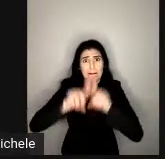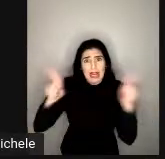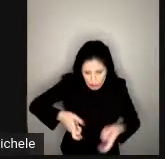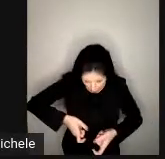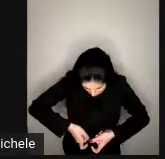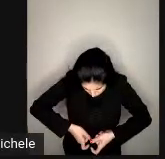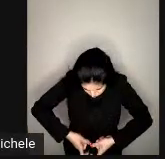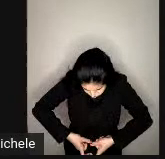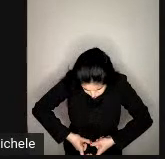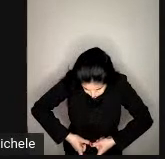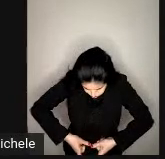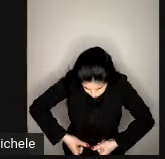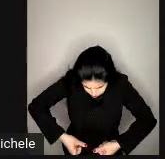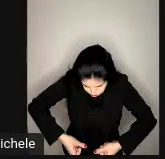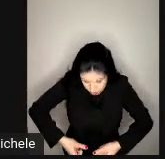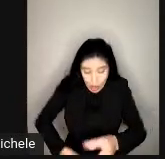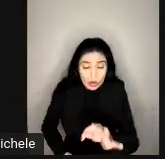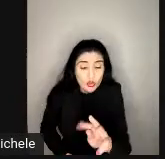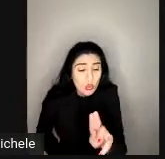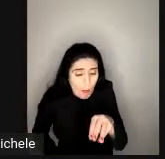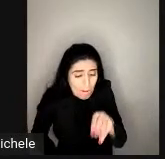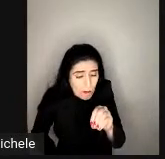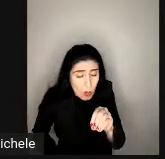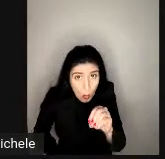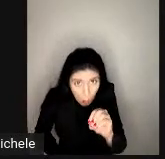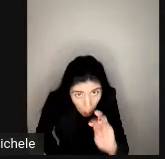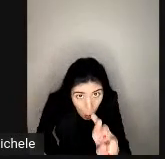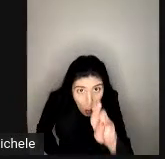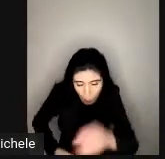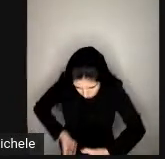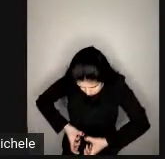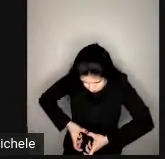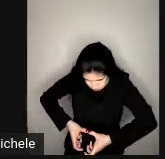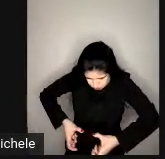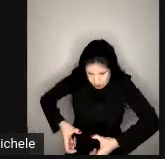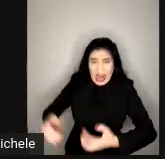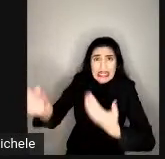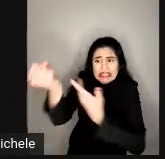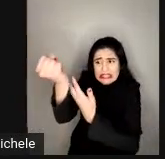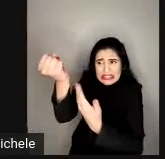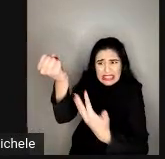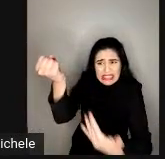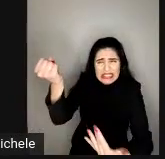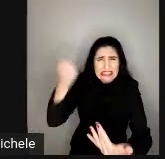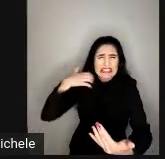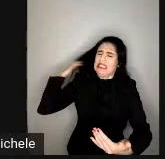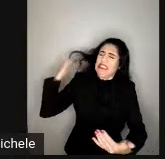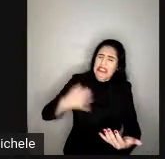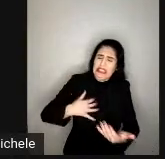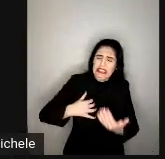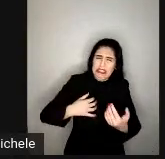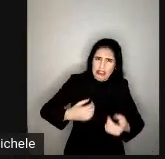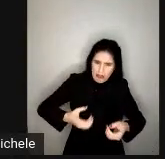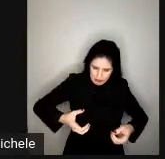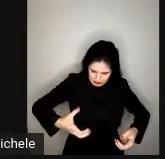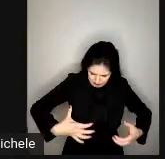crescendo. Quando saiu sangue pelo meu bico, aí eu, opa, acho que agora o negócio ficou sério, vou ter que